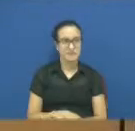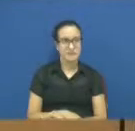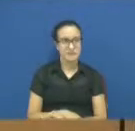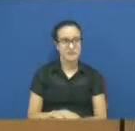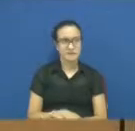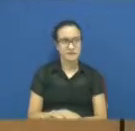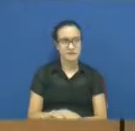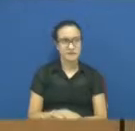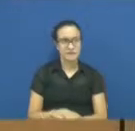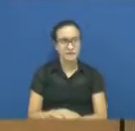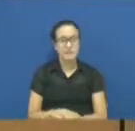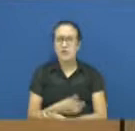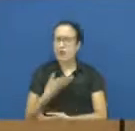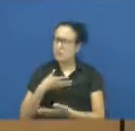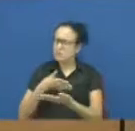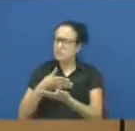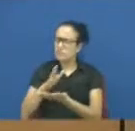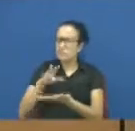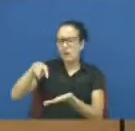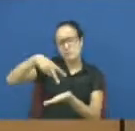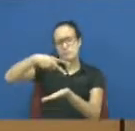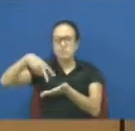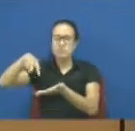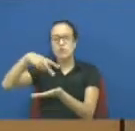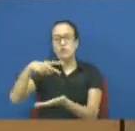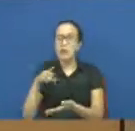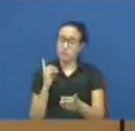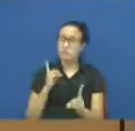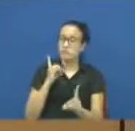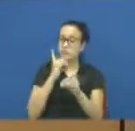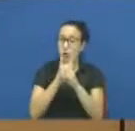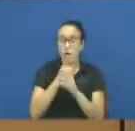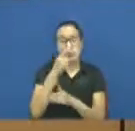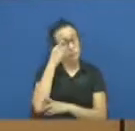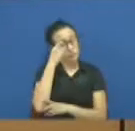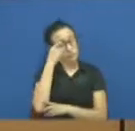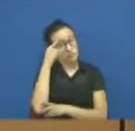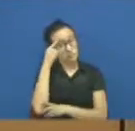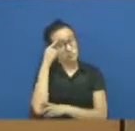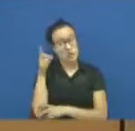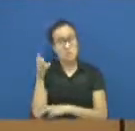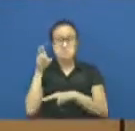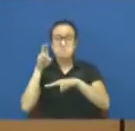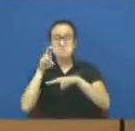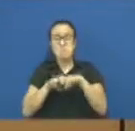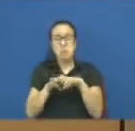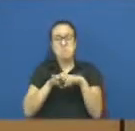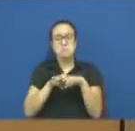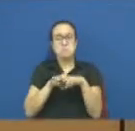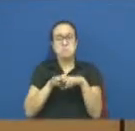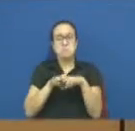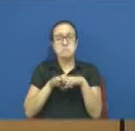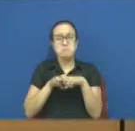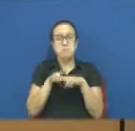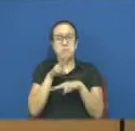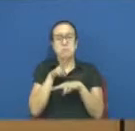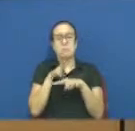Eu vou em diversos bailes nos quais encontro o vereador Júlio e ele sempre sentado que nem uma pedra,